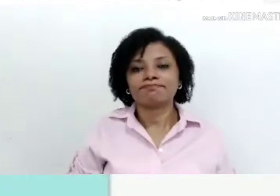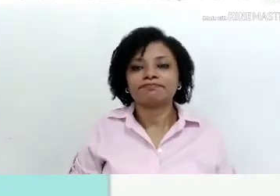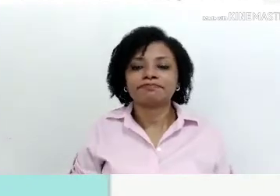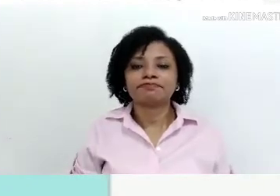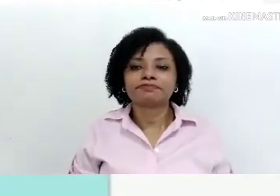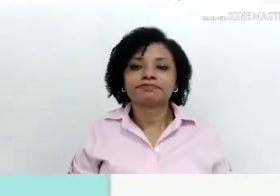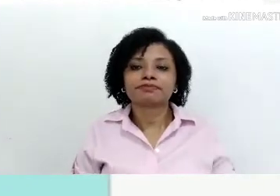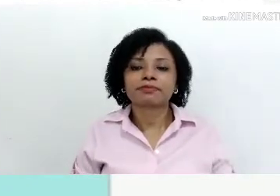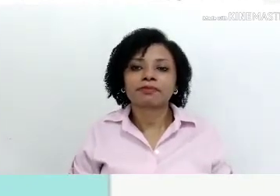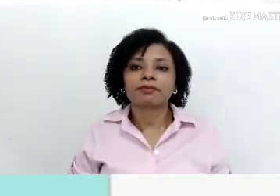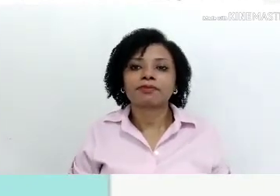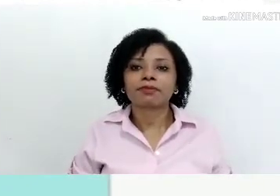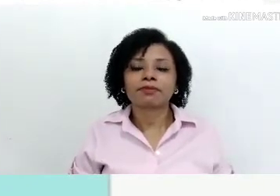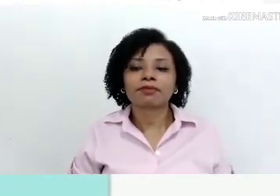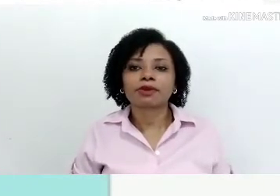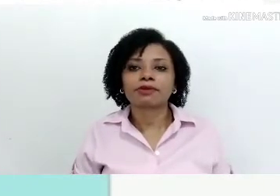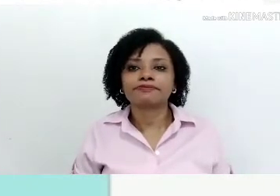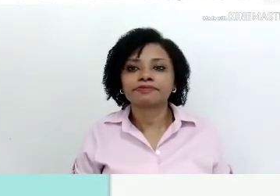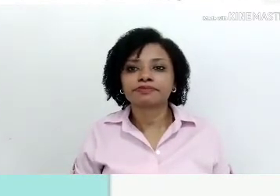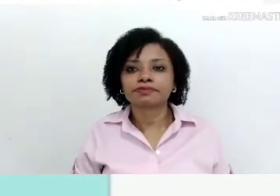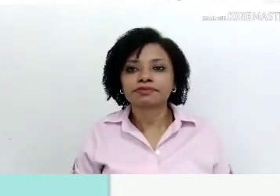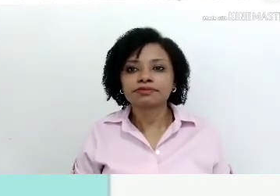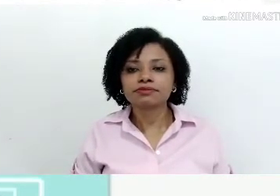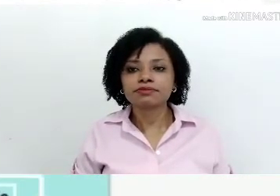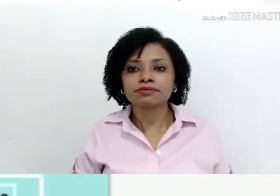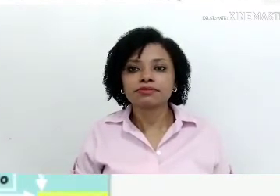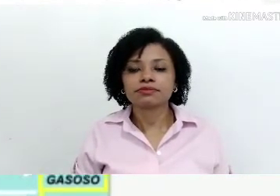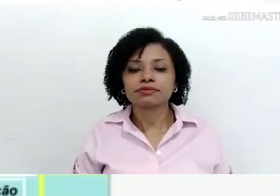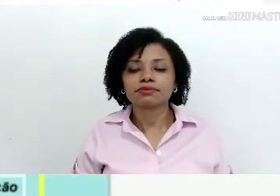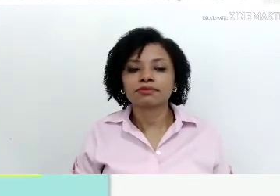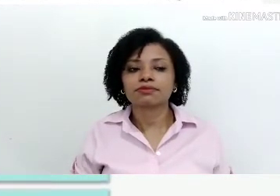vamos adiante, pessoal.